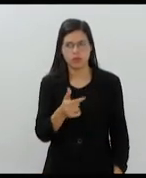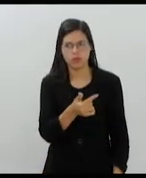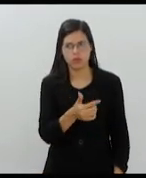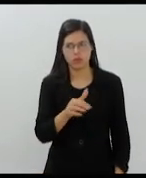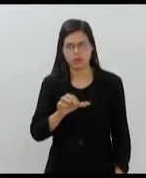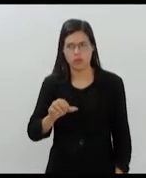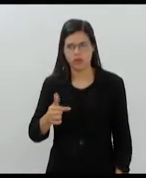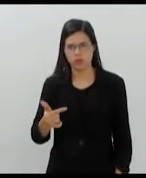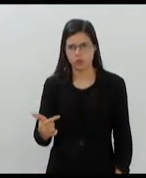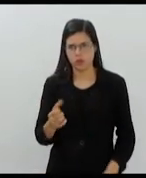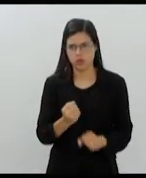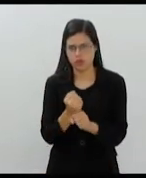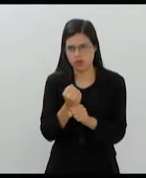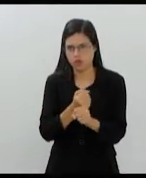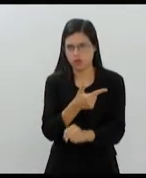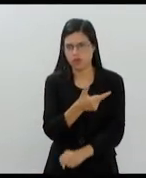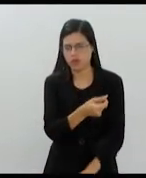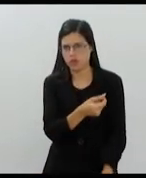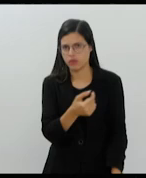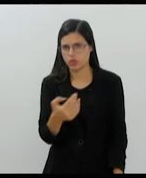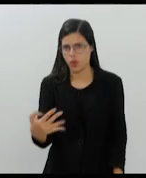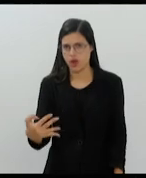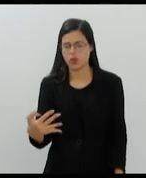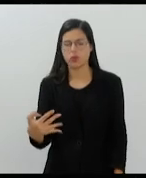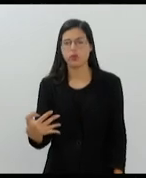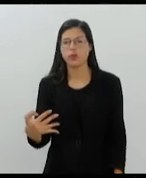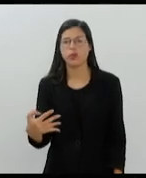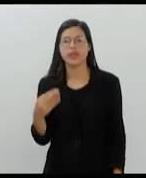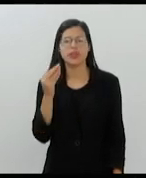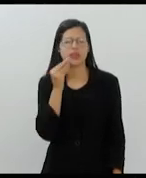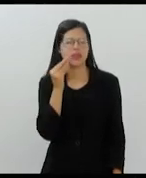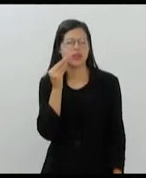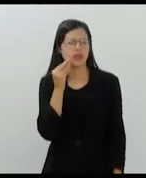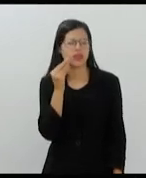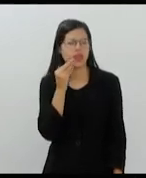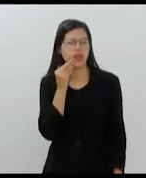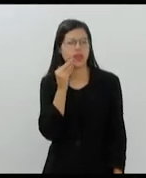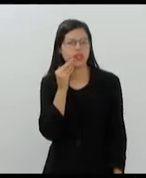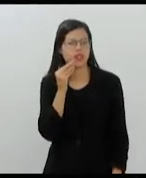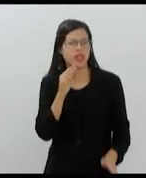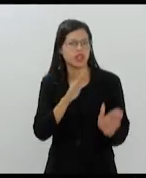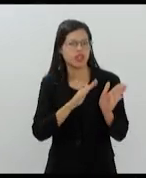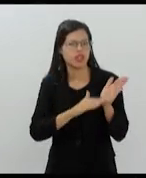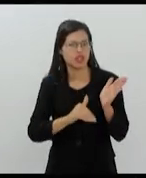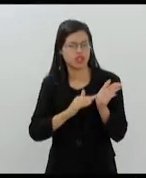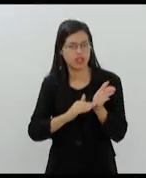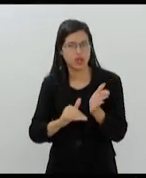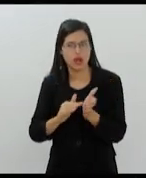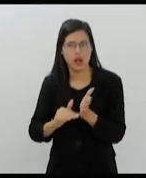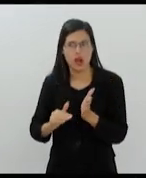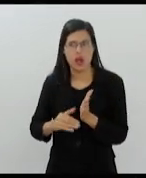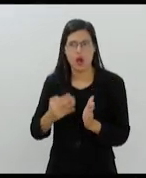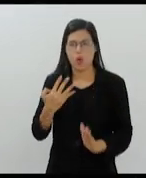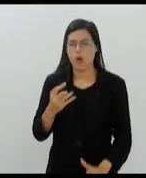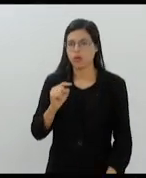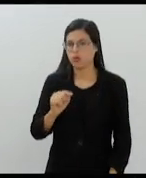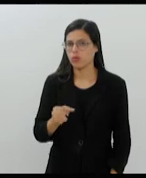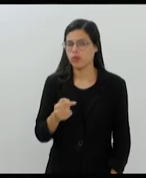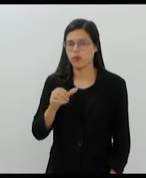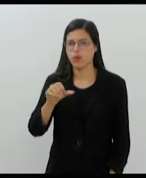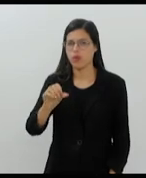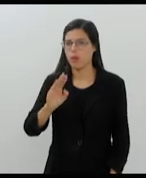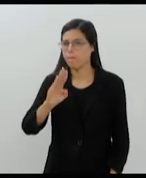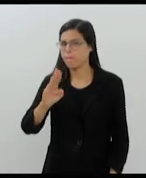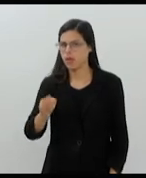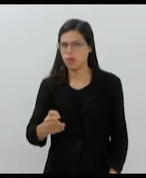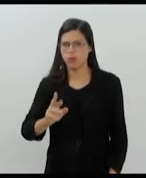49.292 de 2024, que tenta subtrair 4,9 bilhões